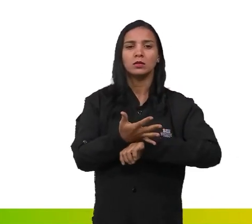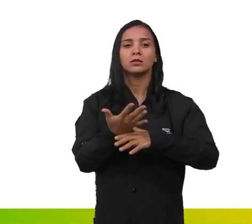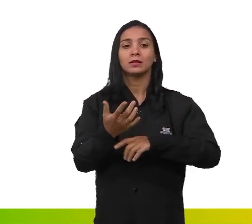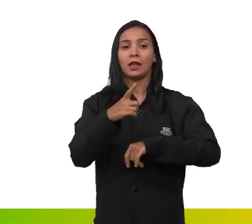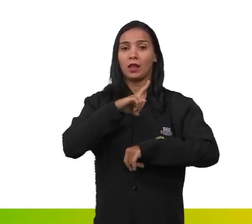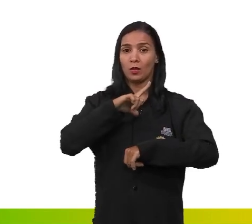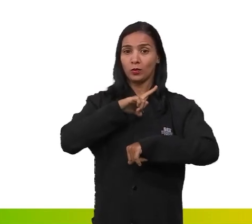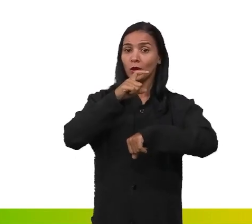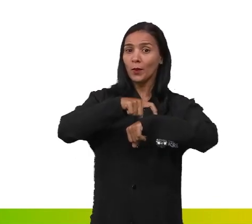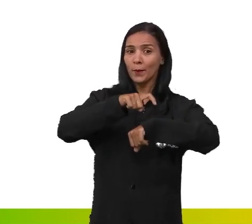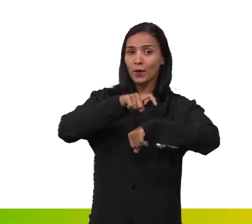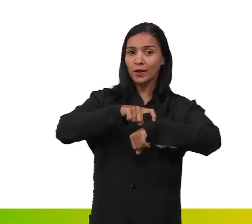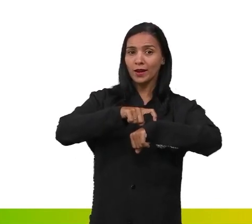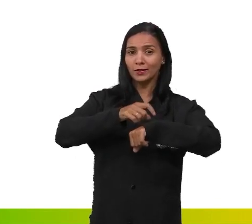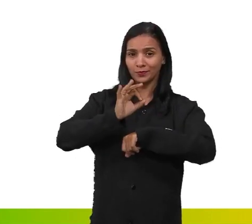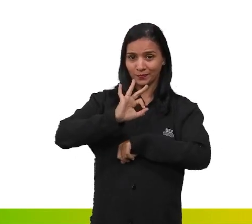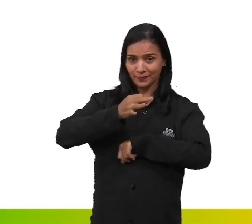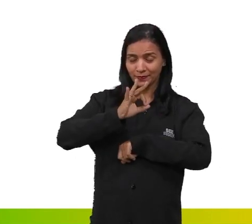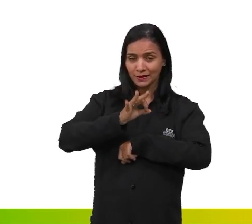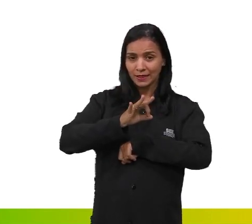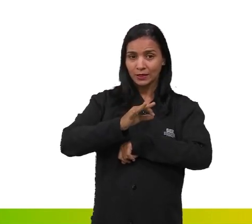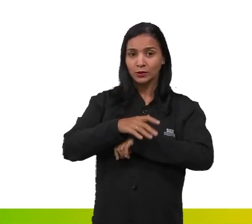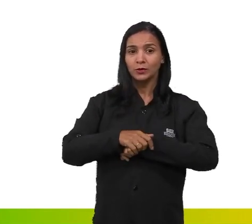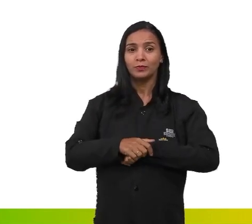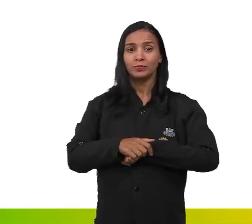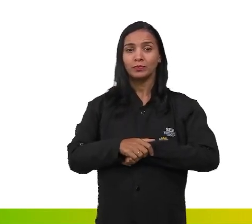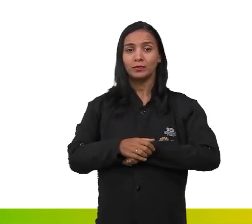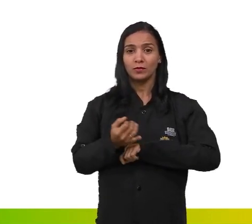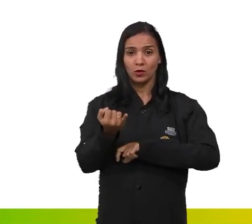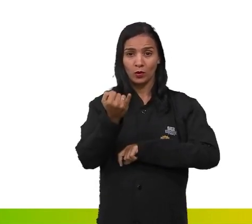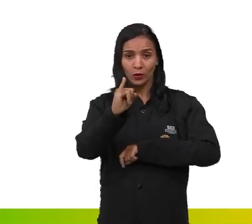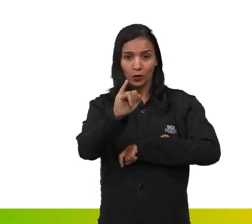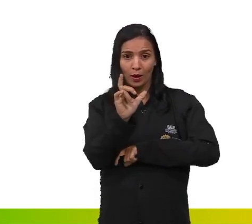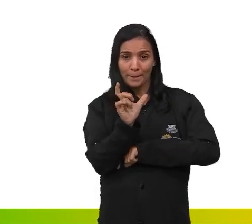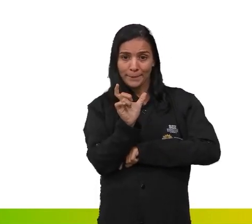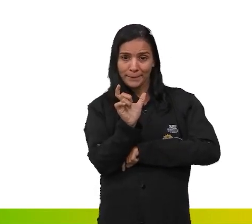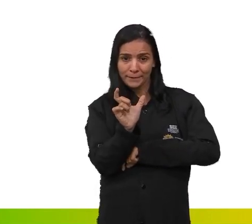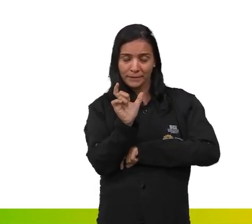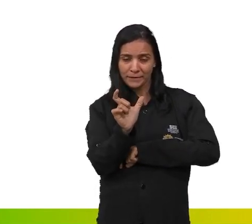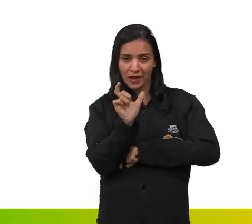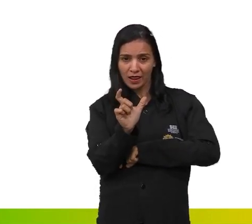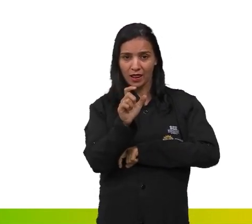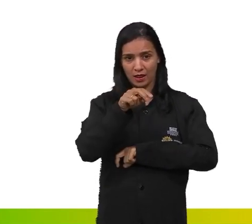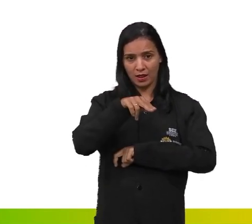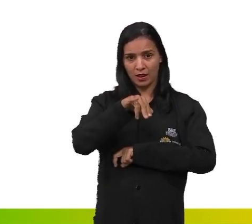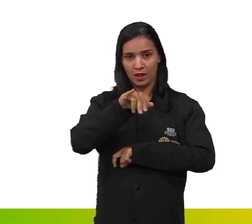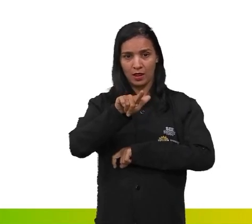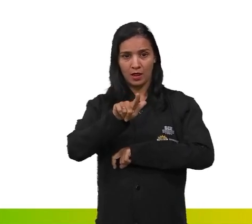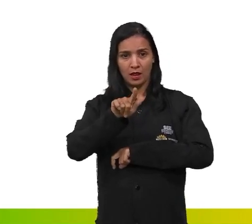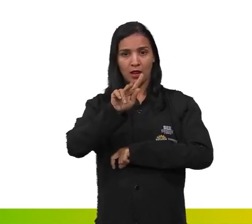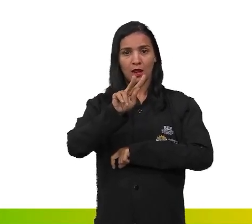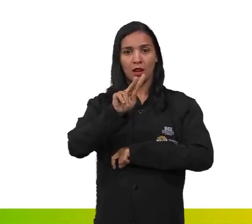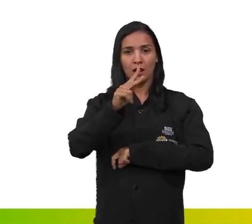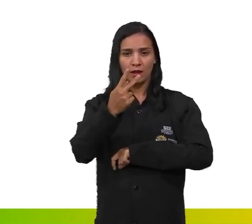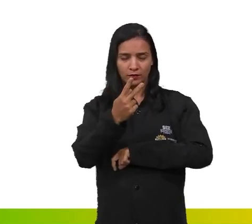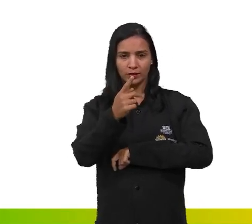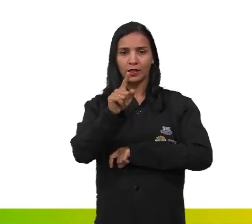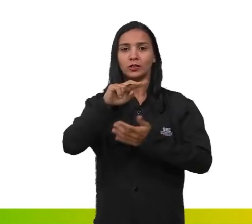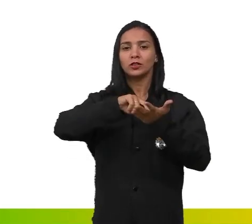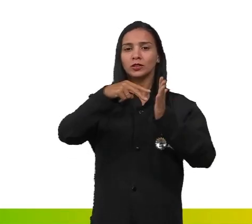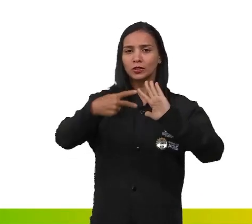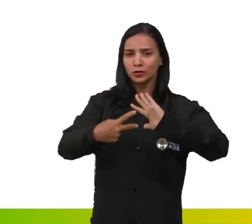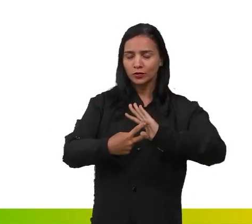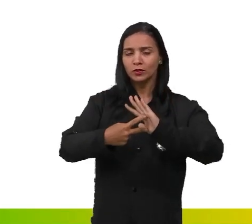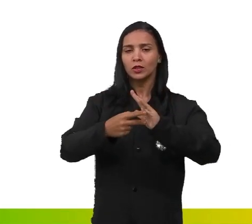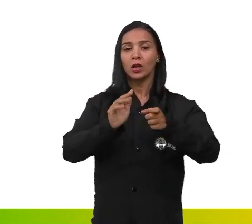certo? Observem aqui que nós temos a palavra night, noite. Então, qual seria a